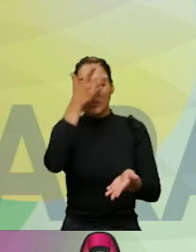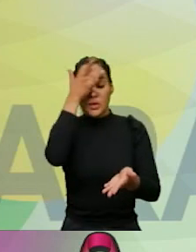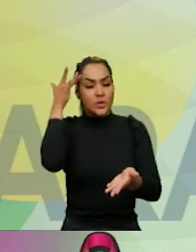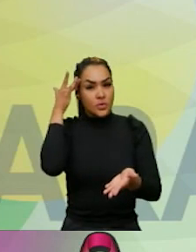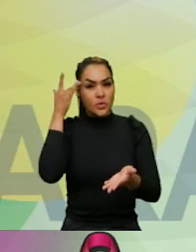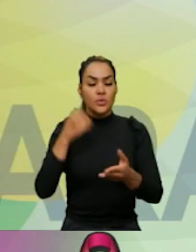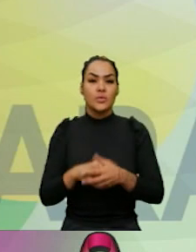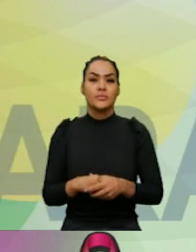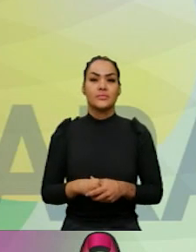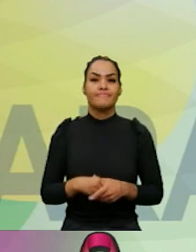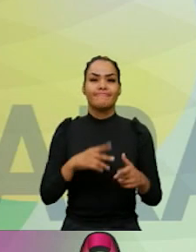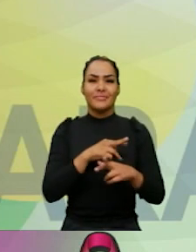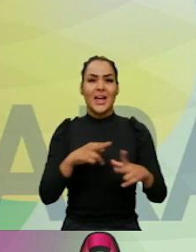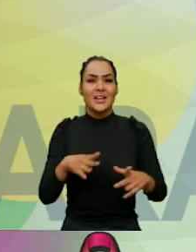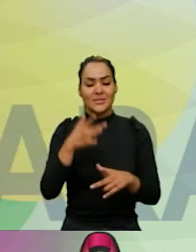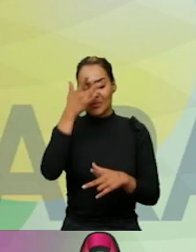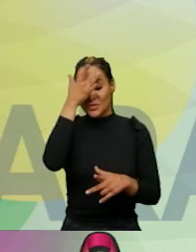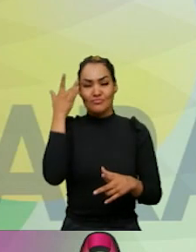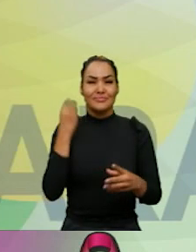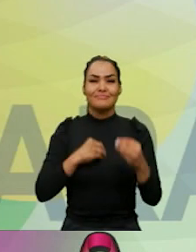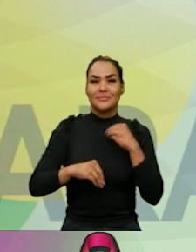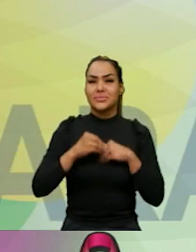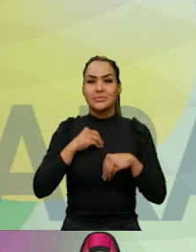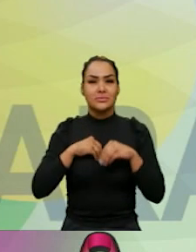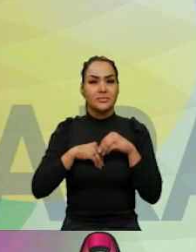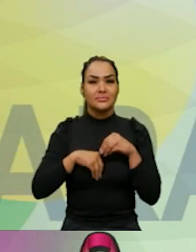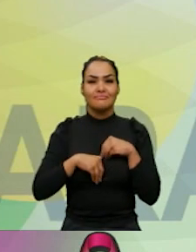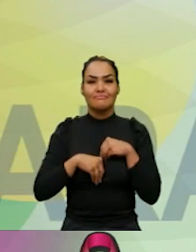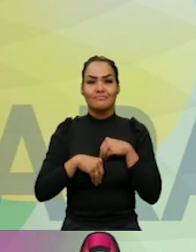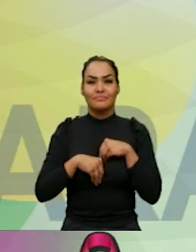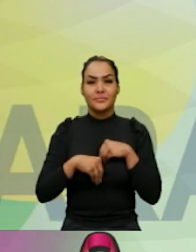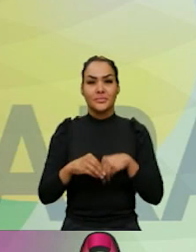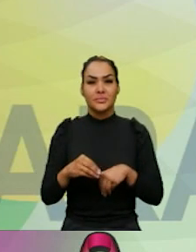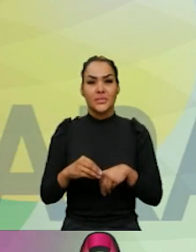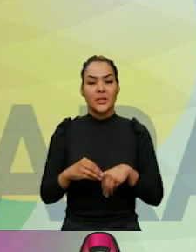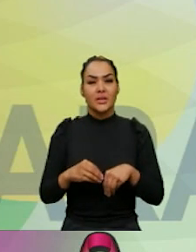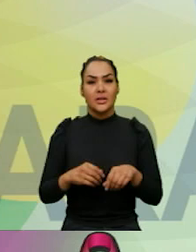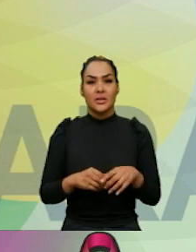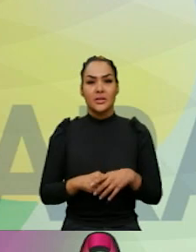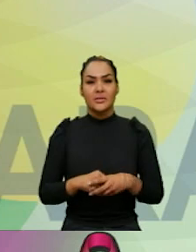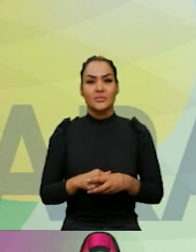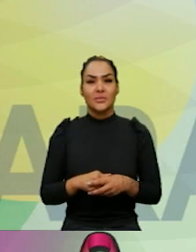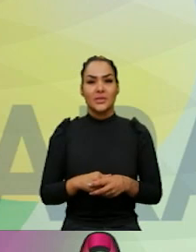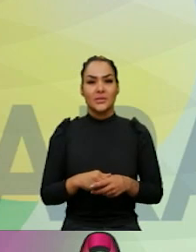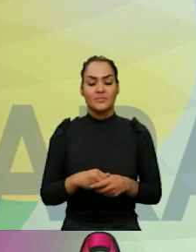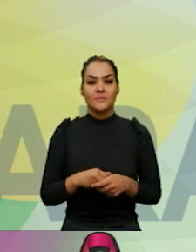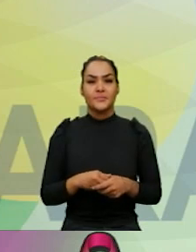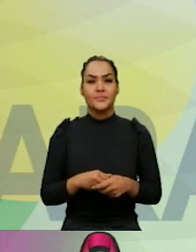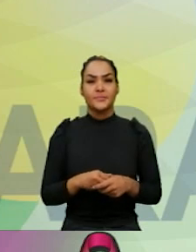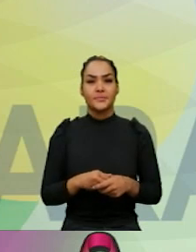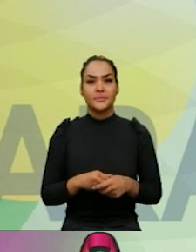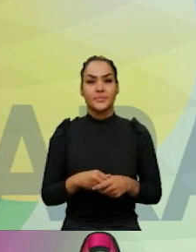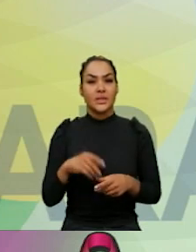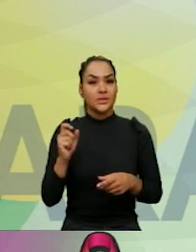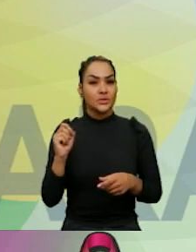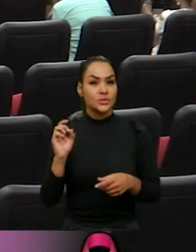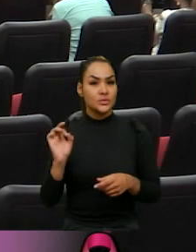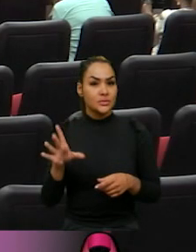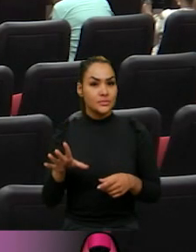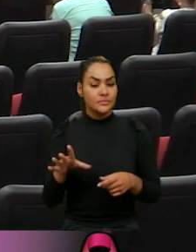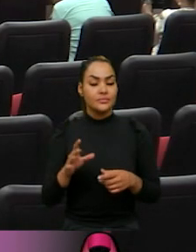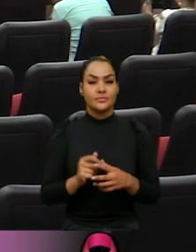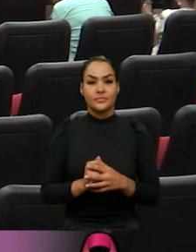sério de se entender como em condições de tocar a vida adiante. Era isso, senhora presidente.